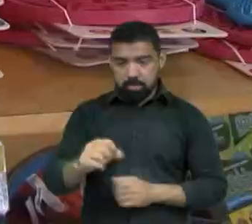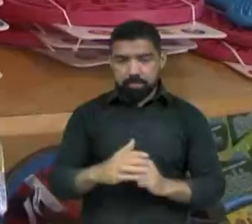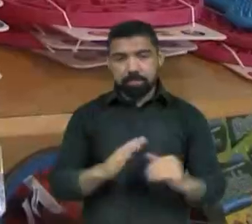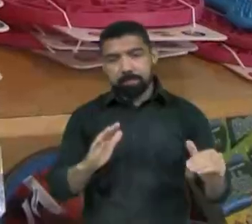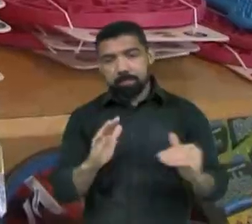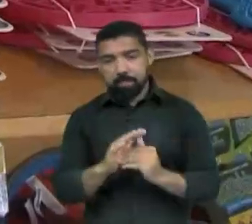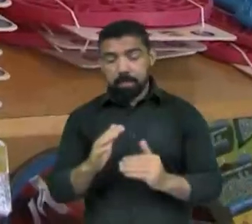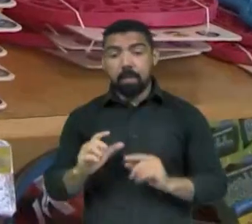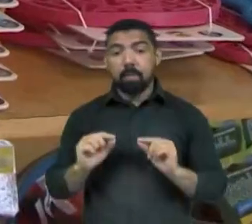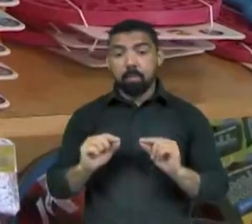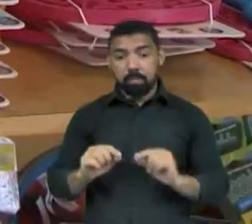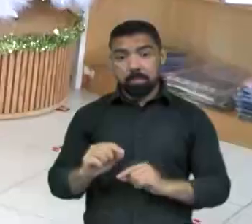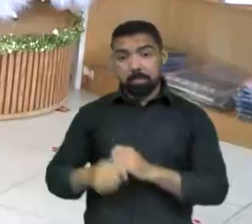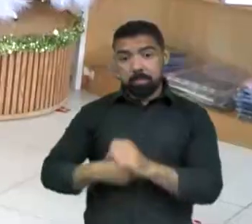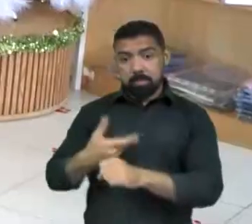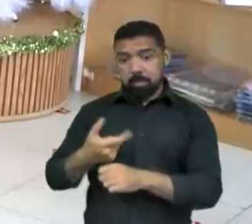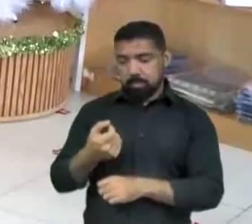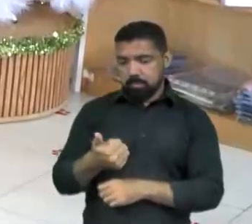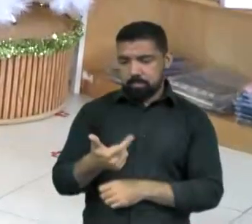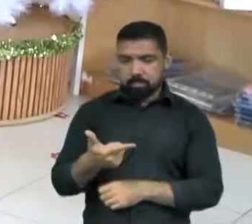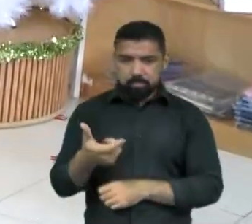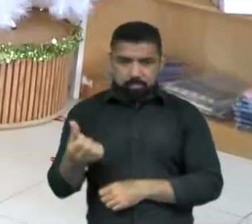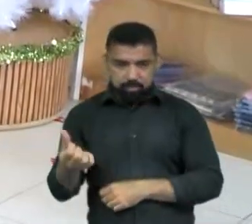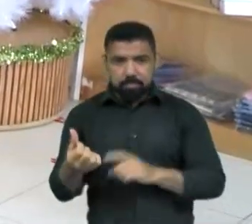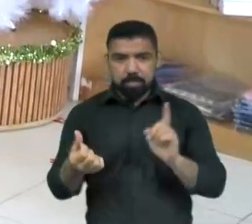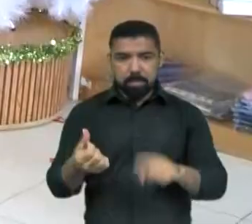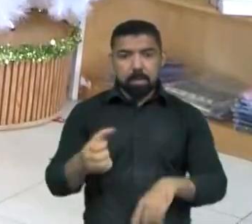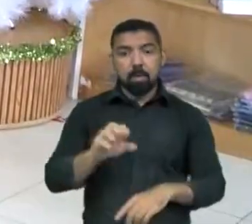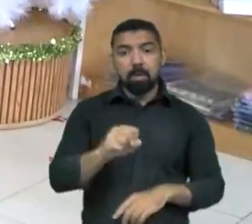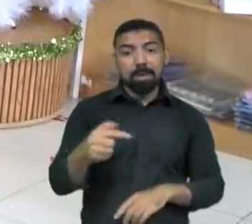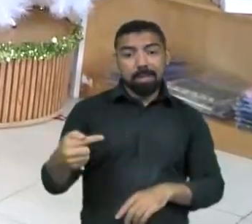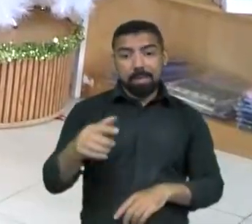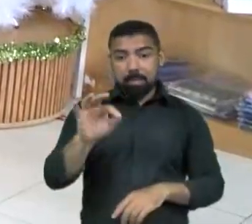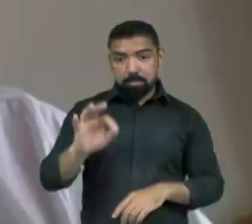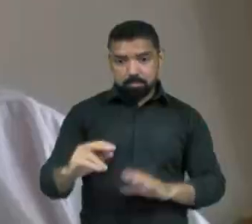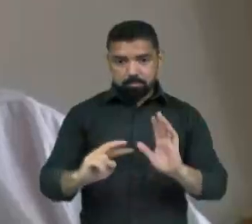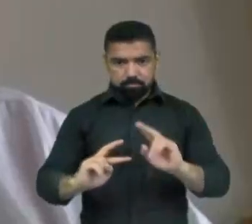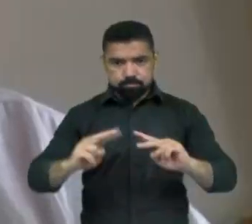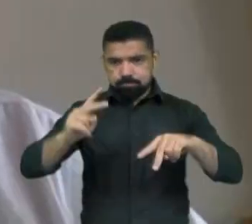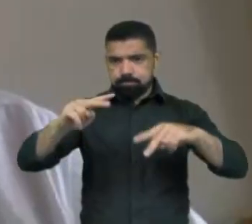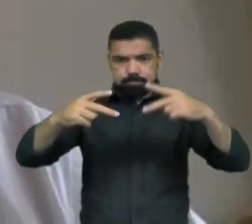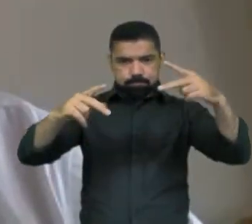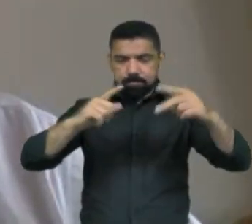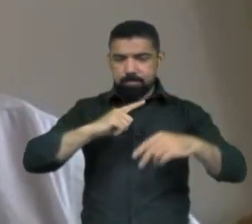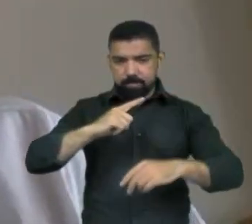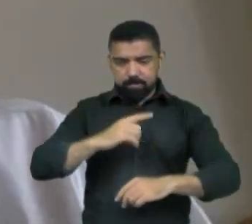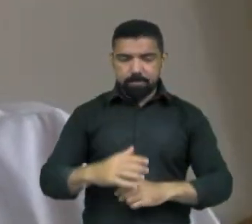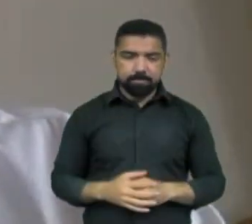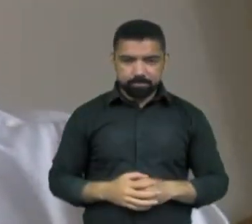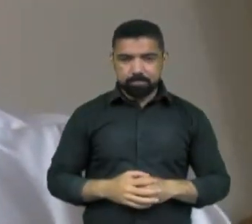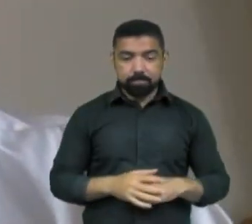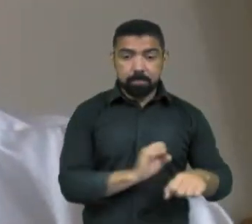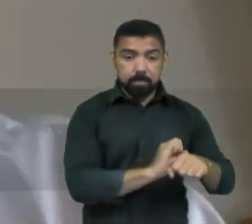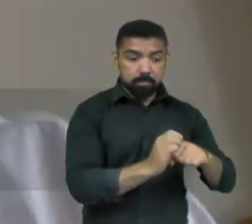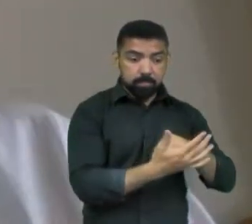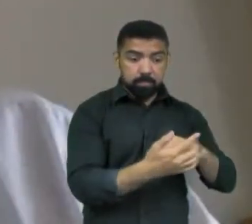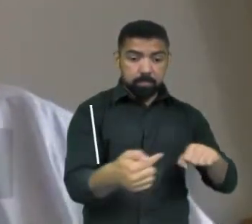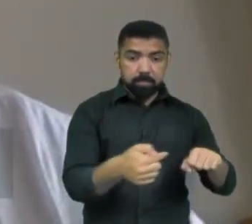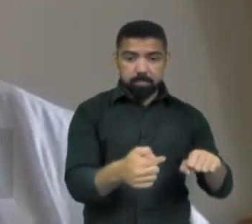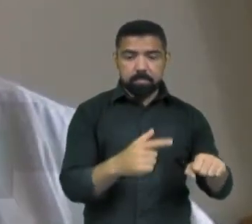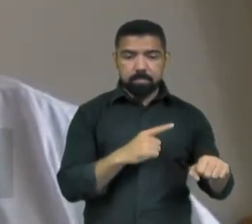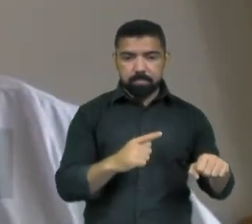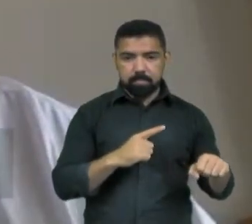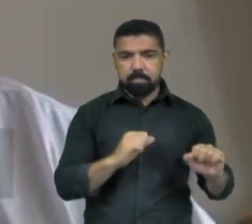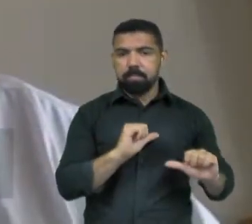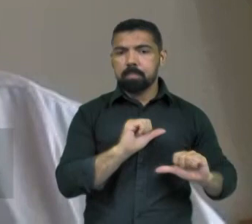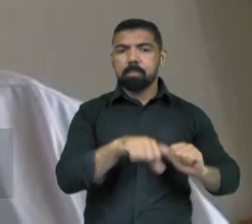2026 o crescimento seja de 87% do faturamento total. Na pandemia, mudou